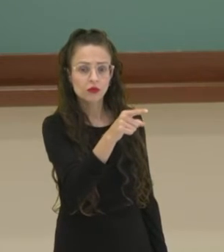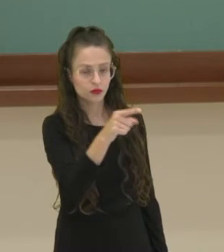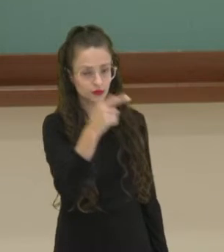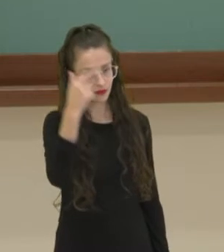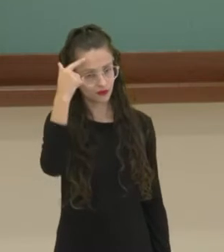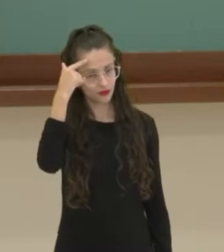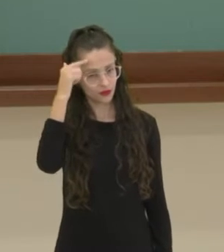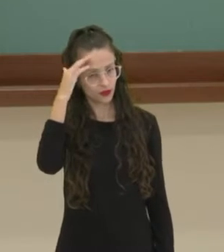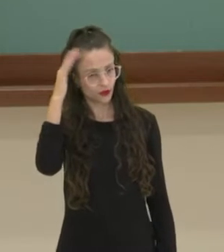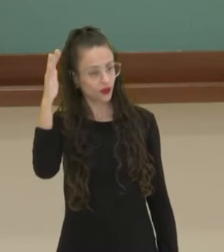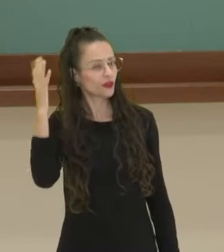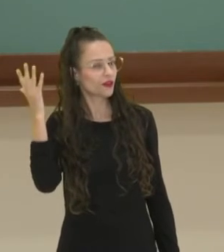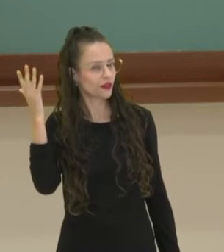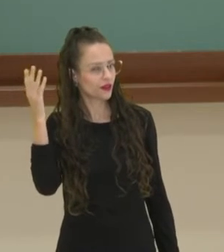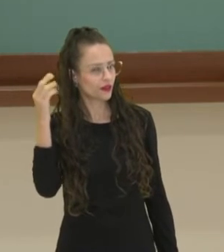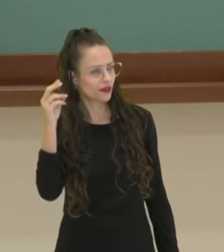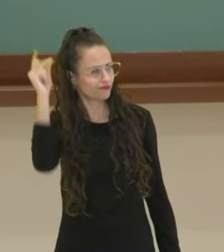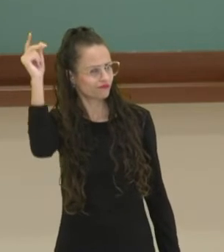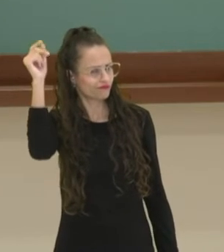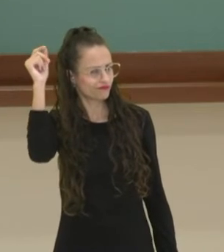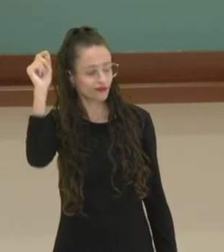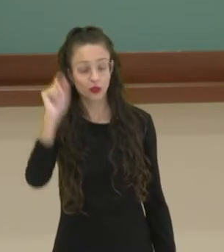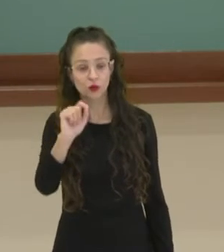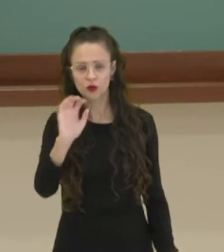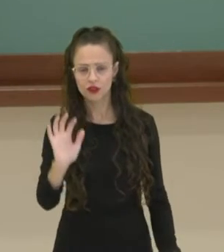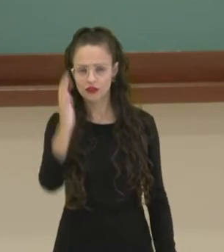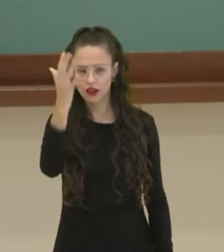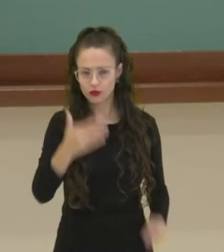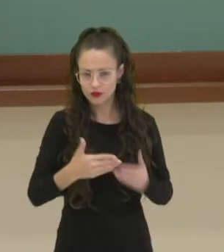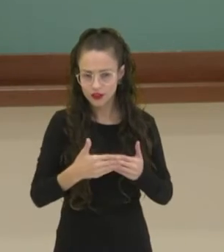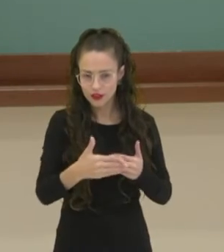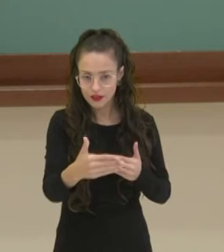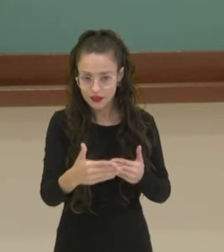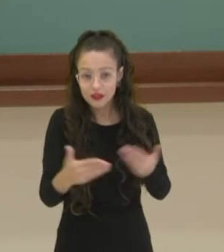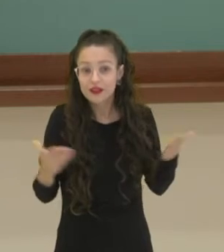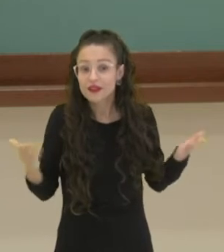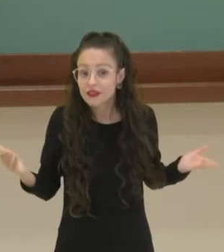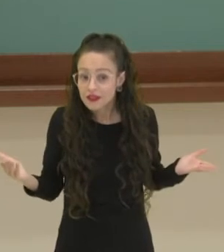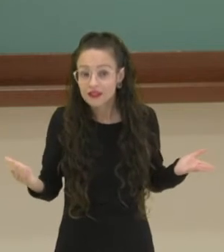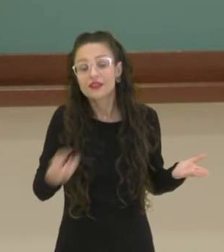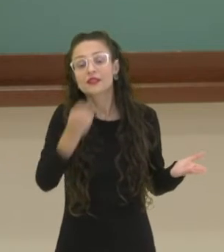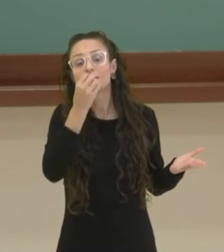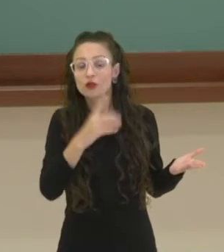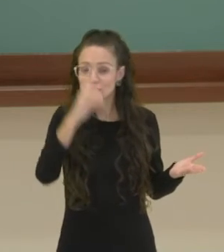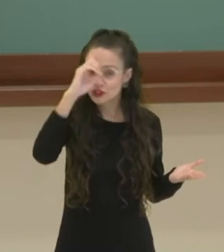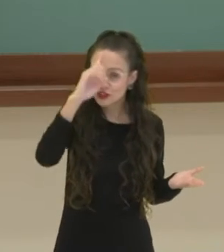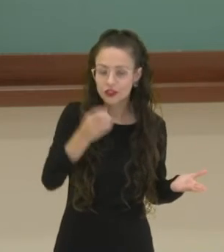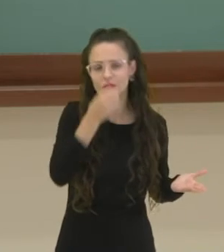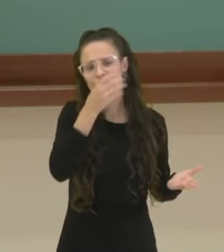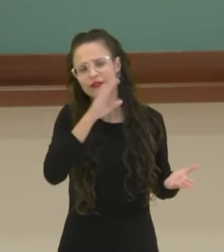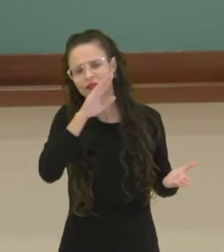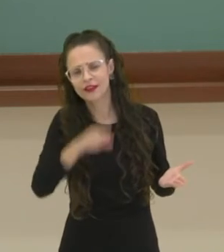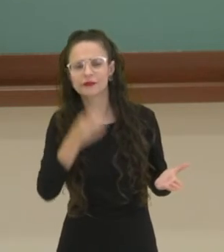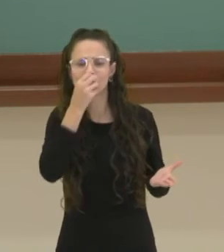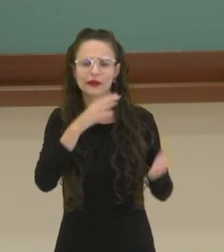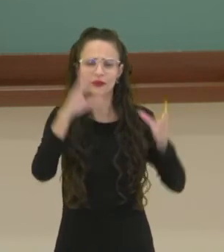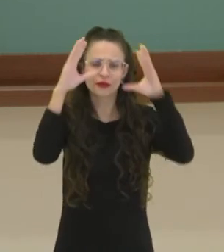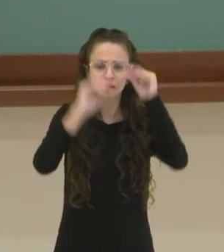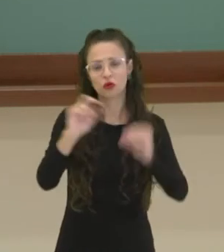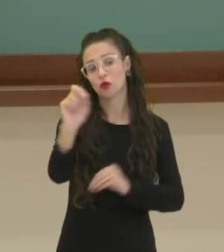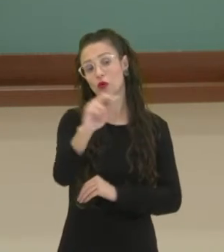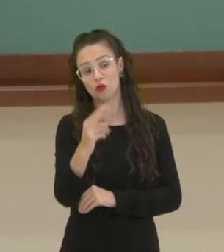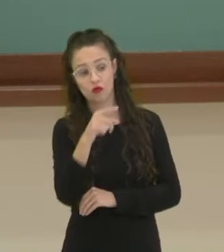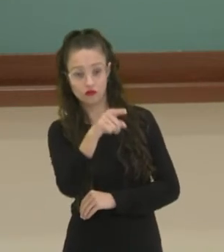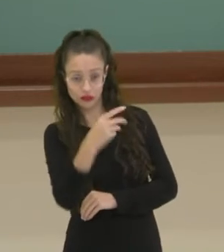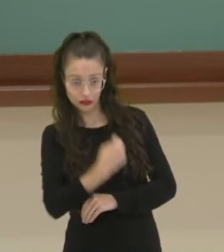pensou, o que vai acontecer a partir disso? Bom dia, boa tarde, boa noite, ou você